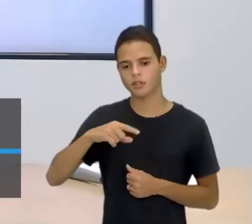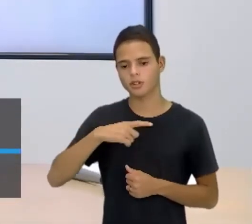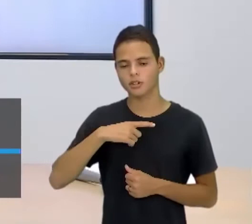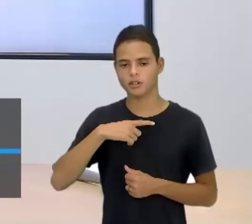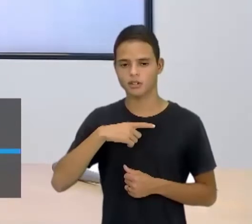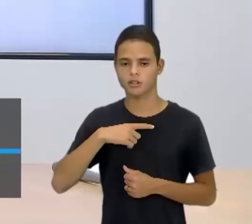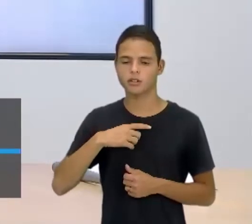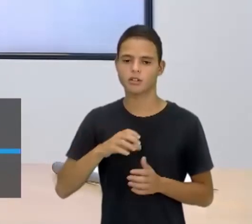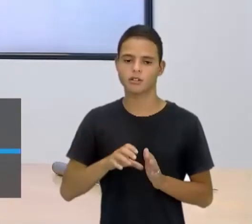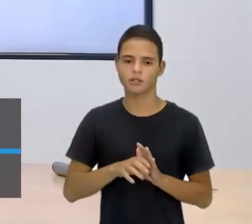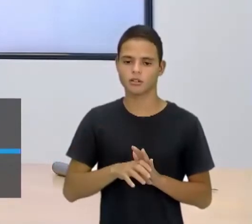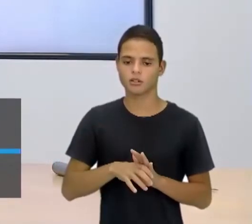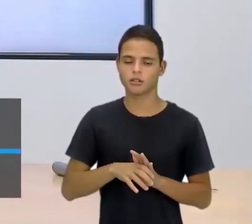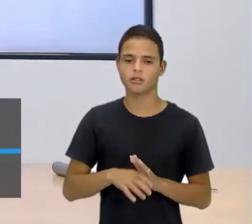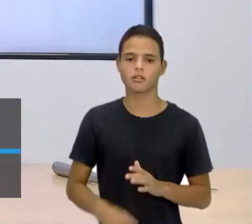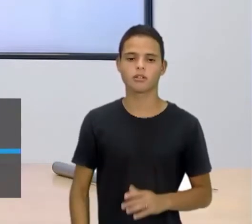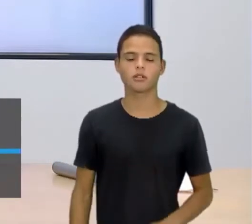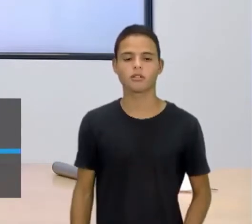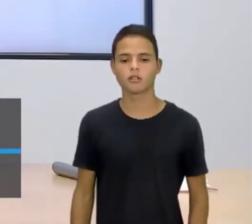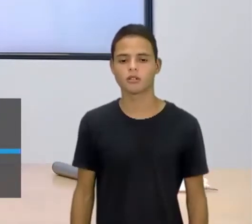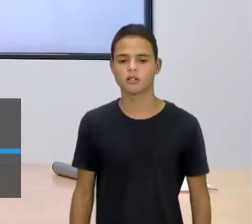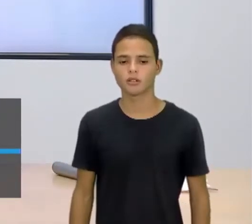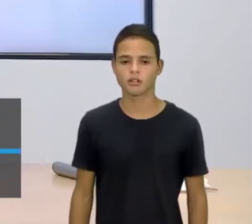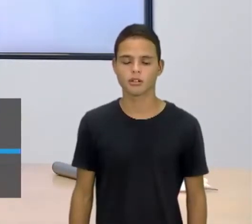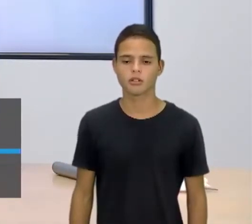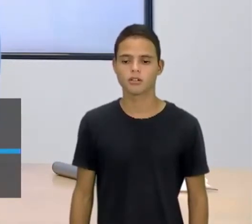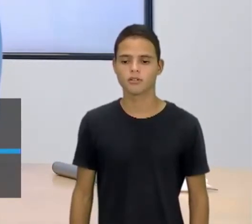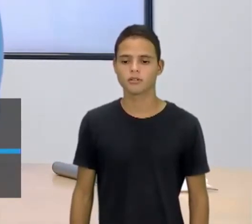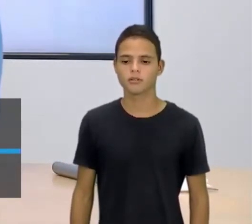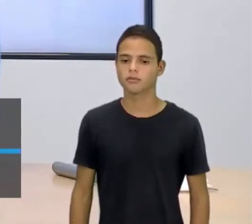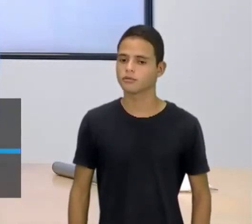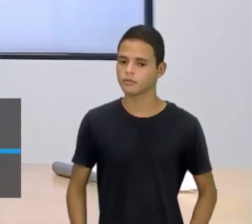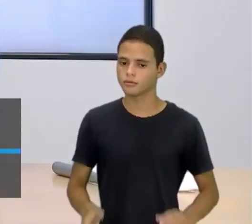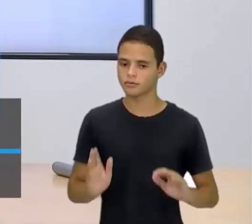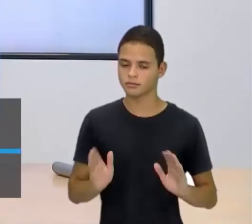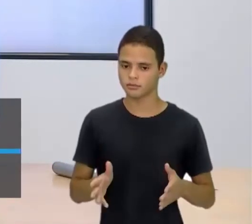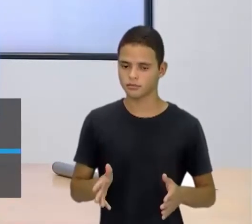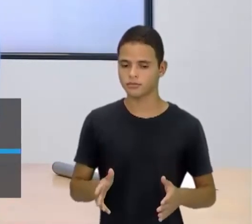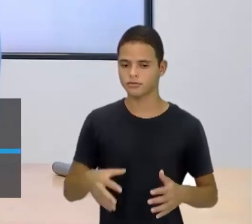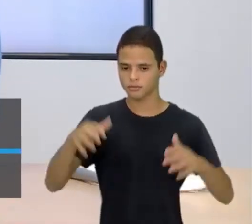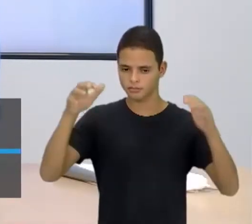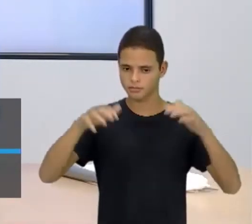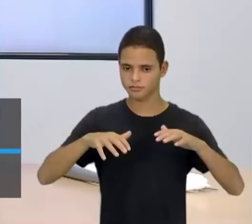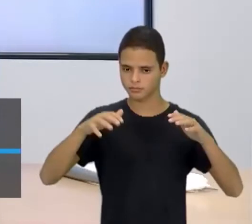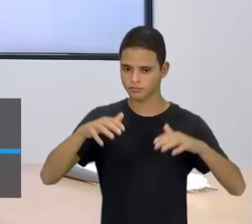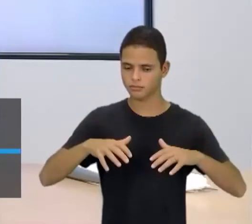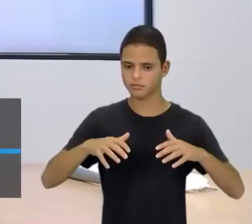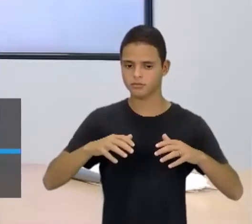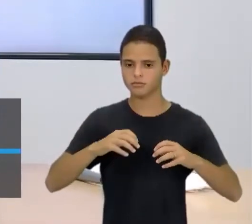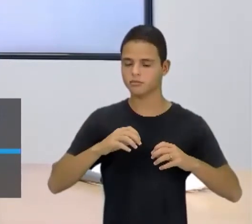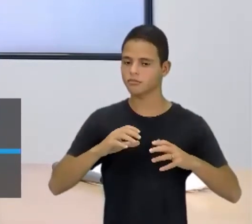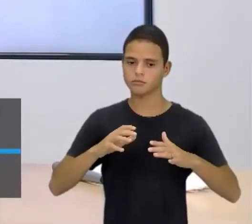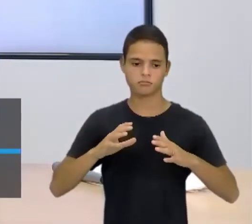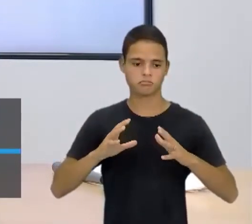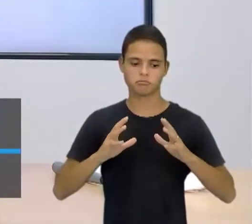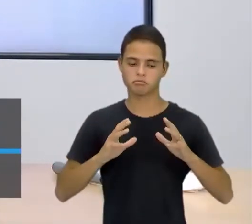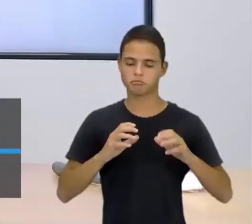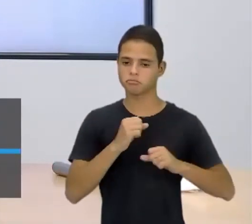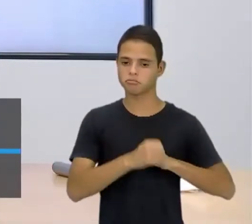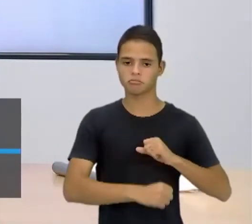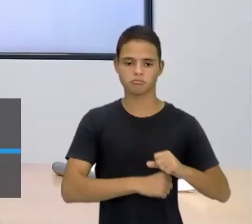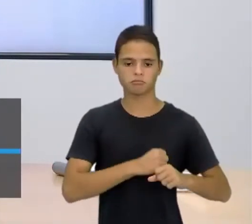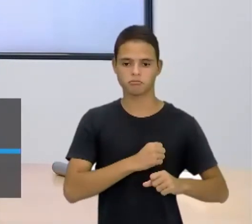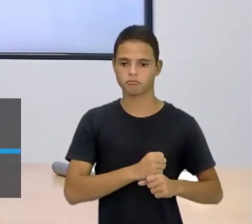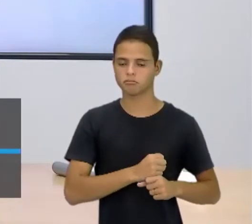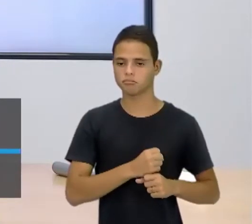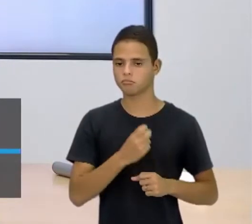em fevereiro de 2020 e já choveu o suficiente que deveríamos pensar para o ano todo, nós temos ali